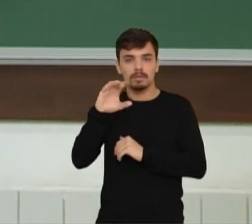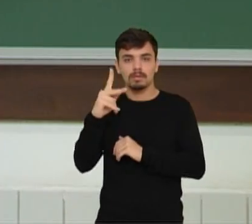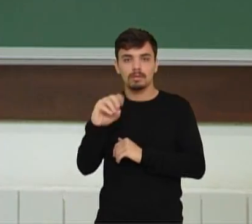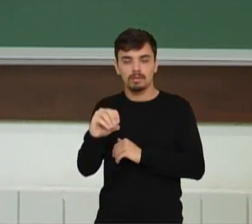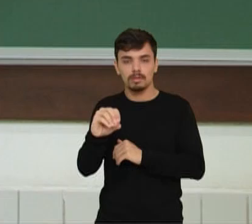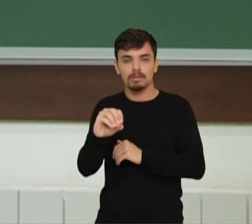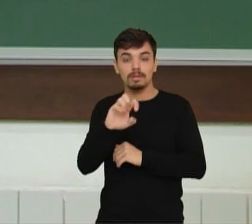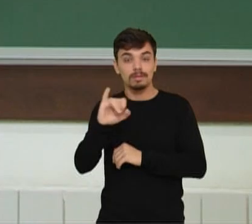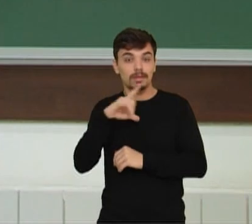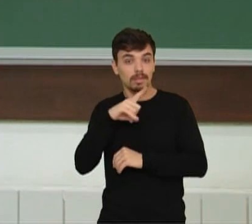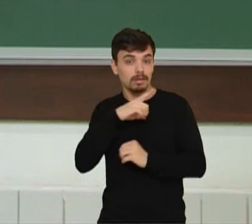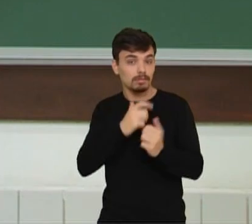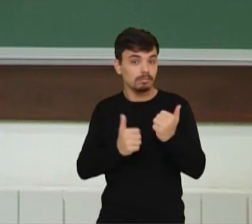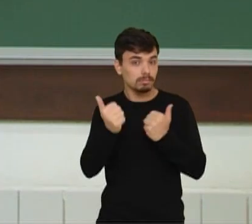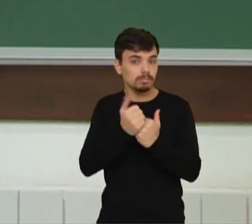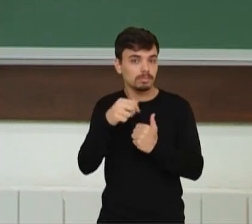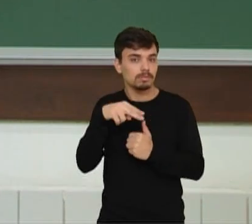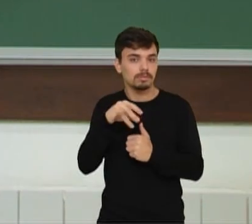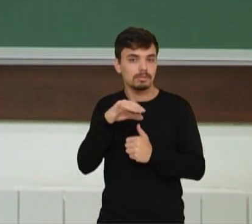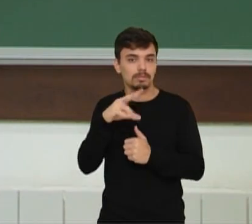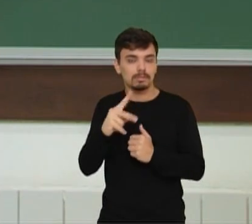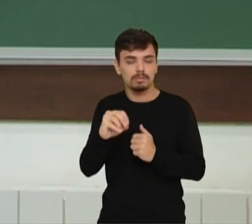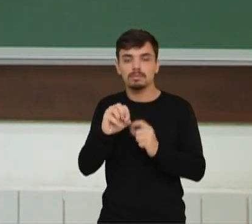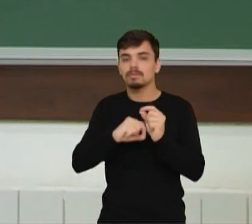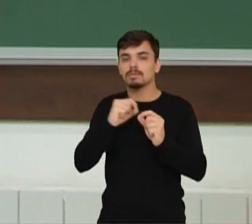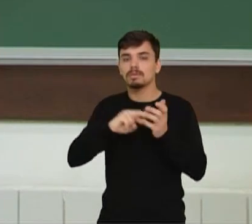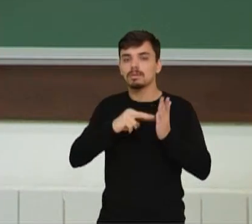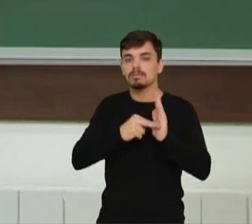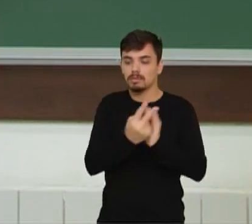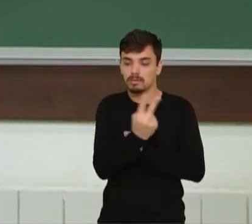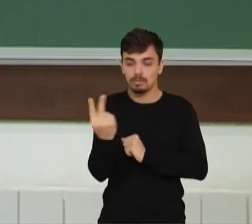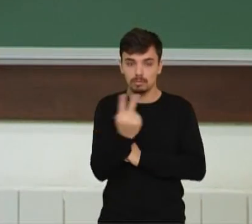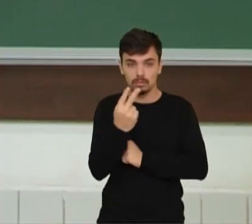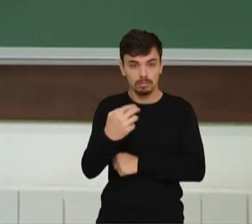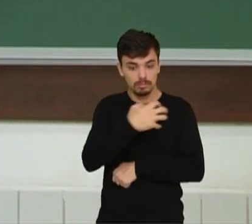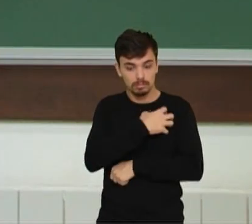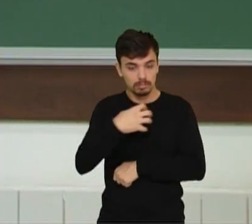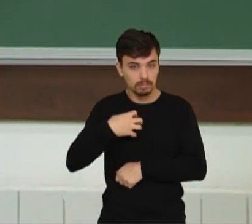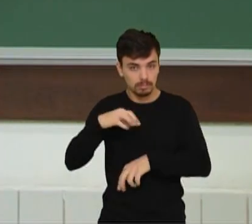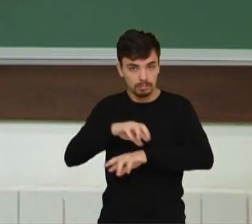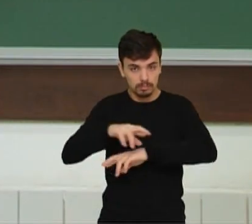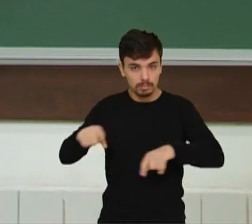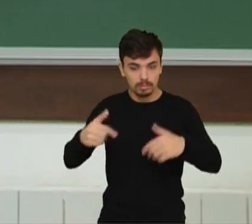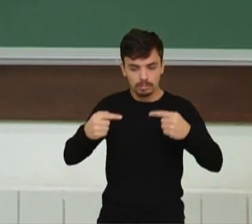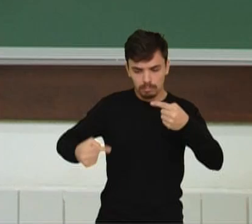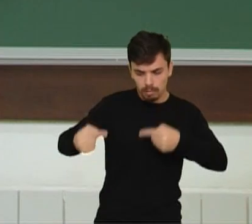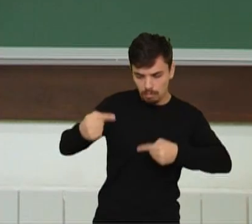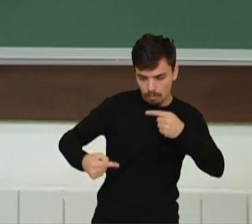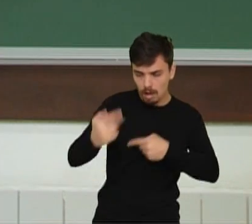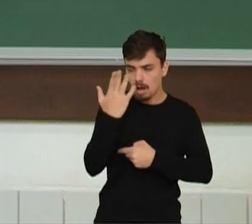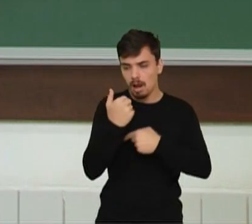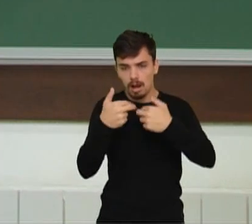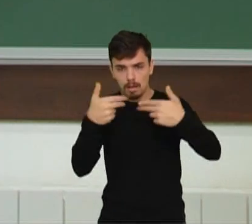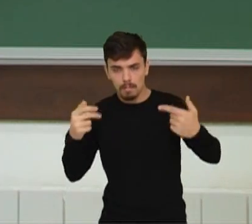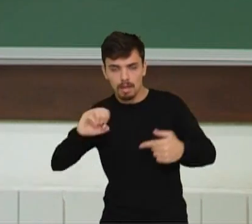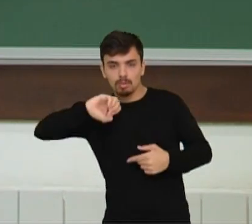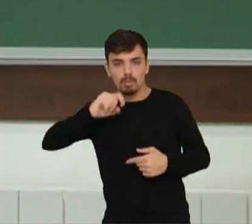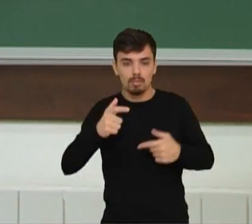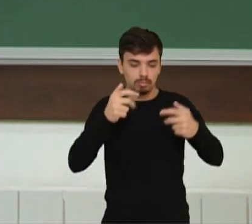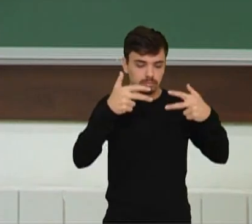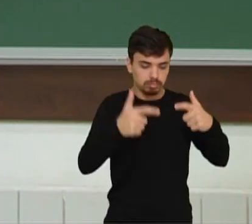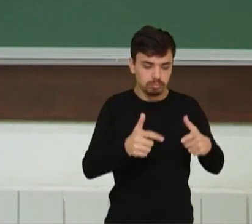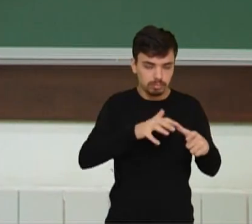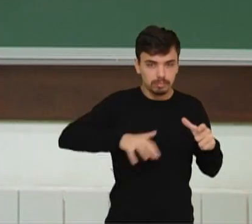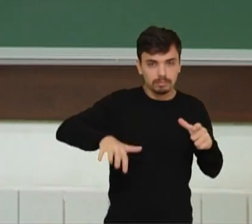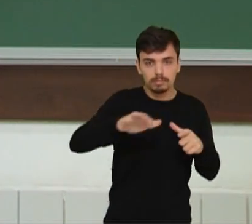uma sobreposição de nicho, significa que essas 2 espécies elas competem por alguma coisa. Pode ser por alimento, pode ser por território, enfim, né? Então